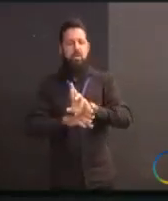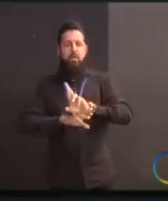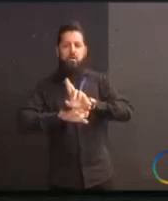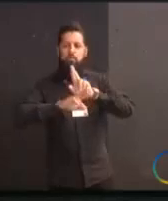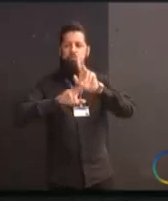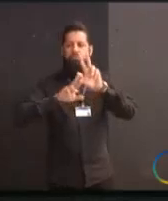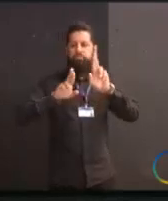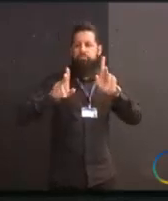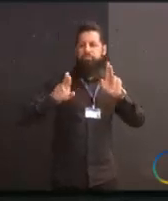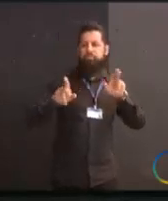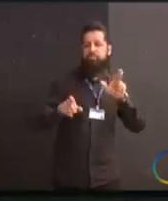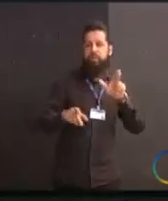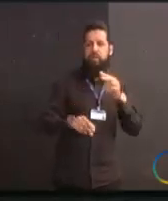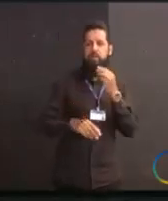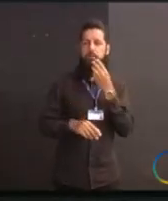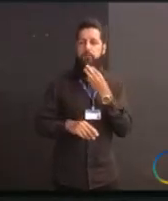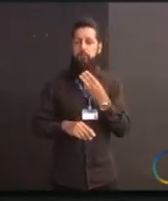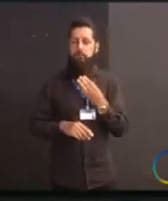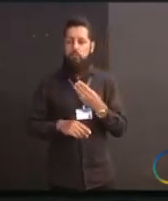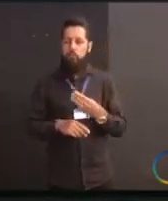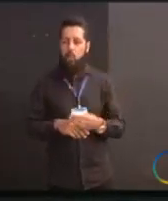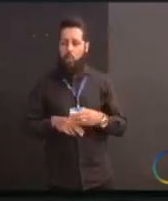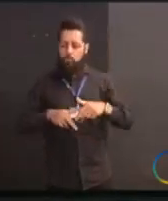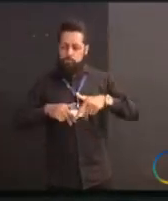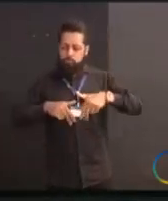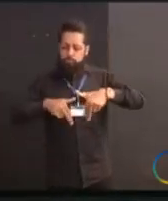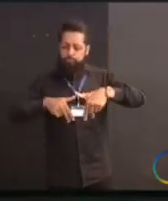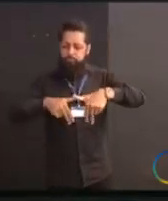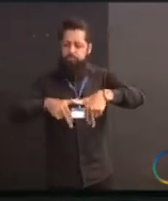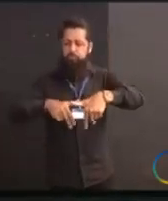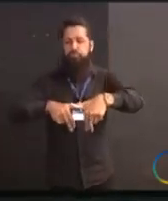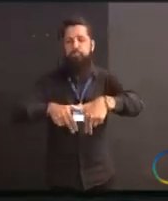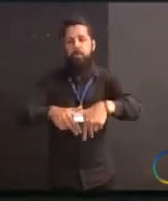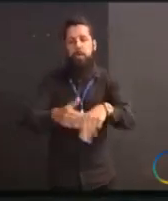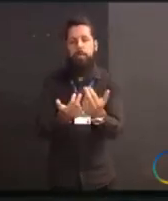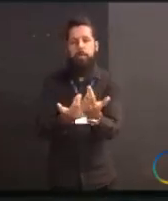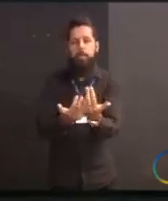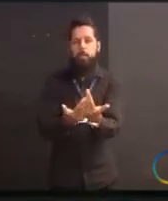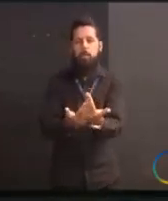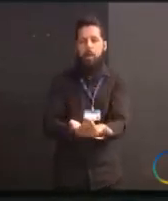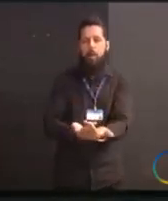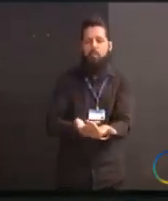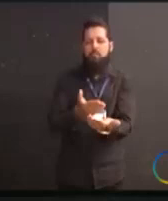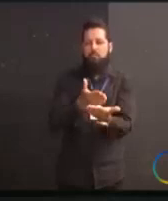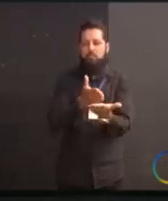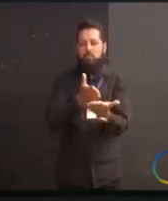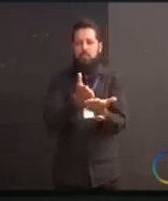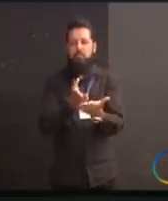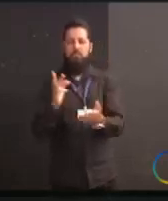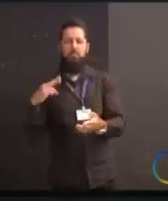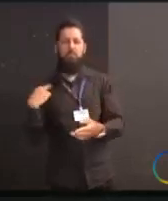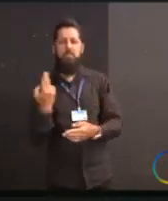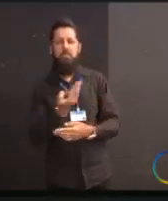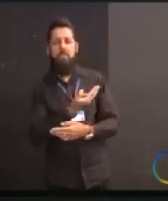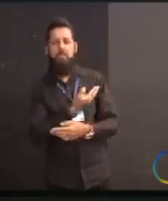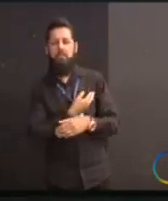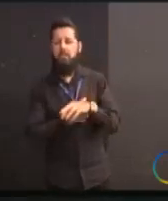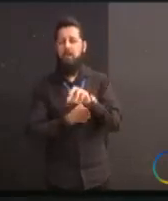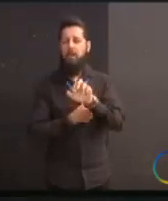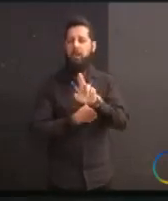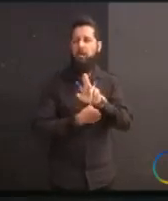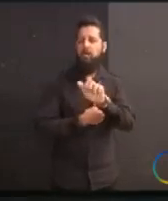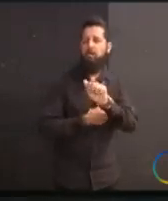só caminhada. Não carece de visão por raça, religião, e nem